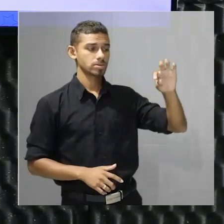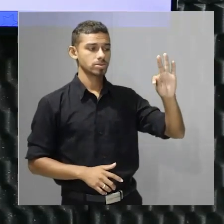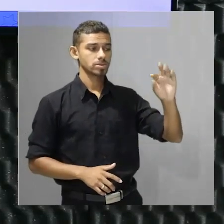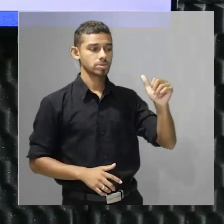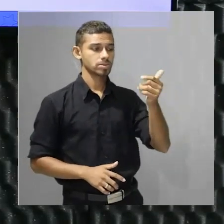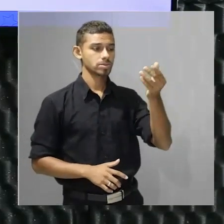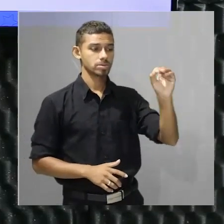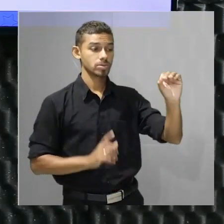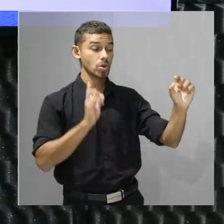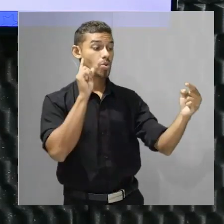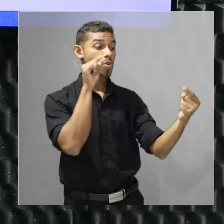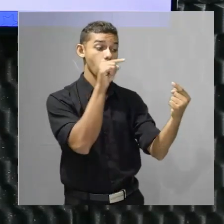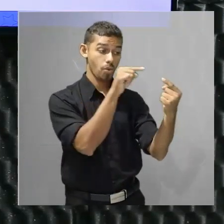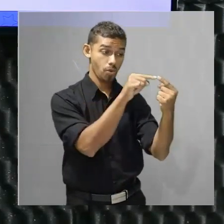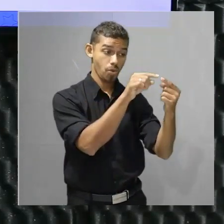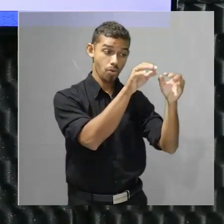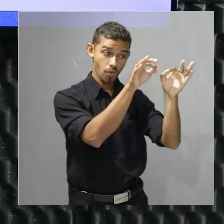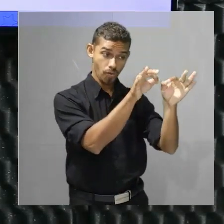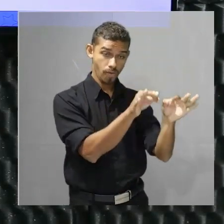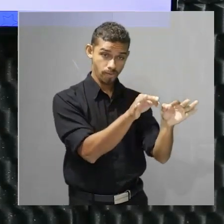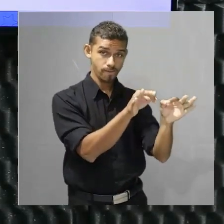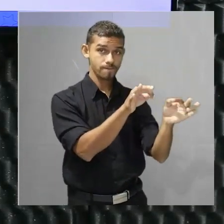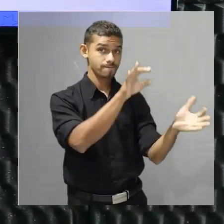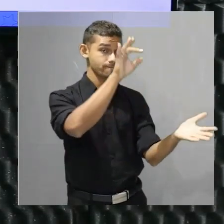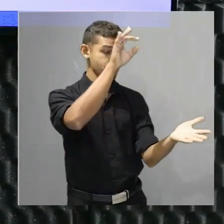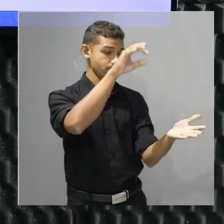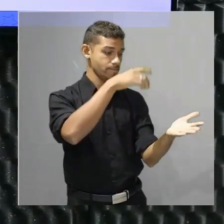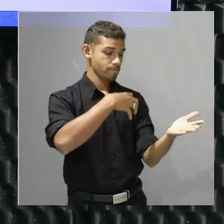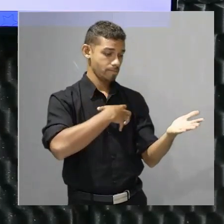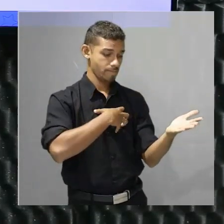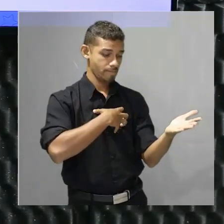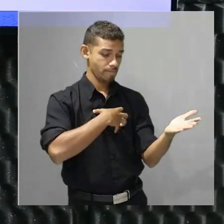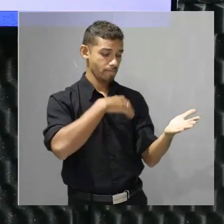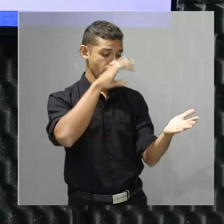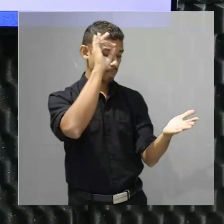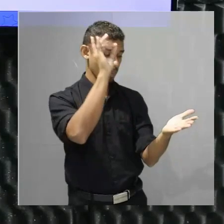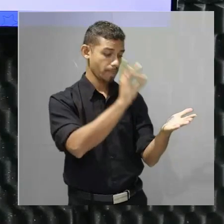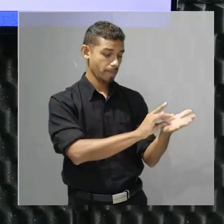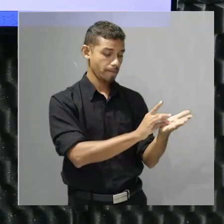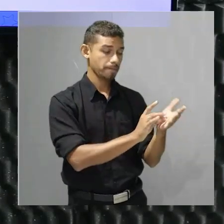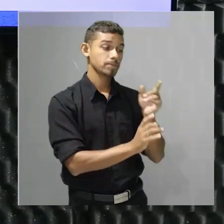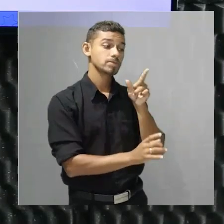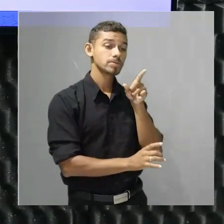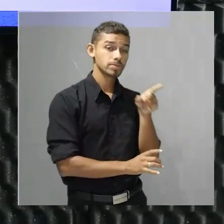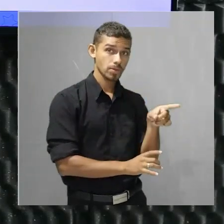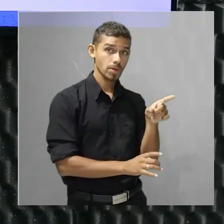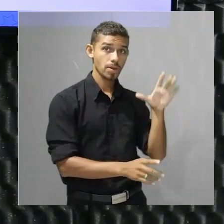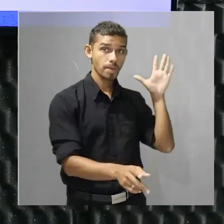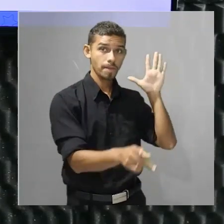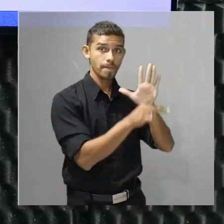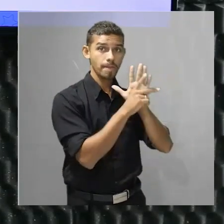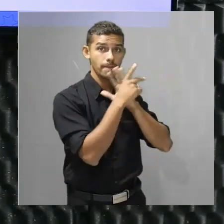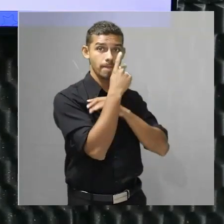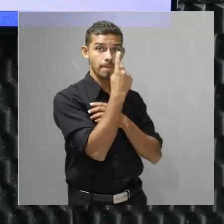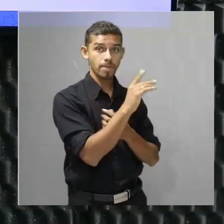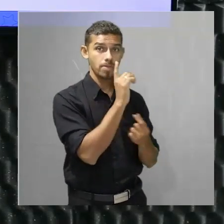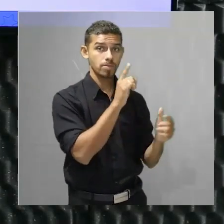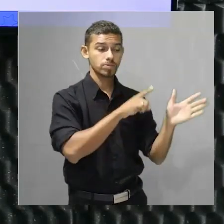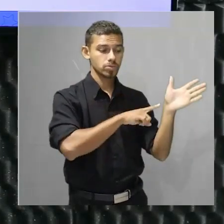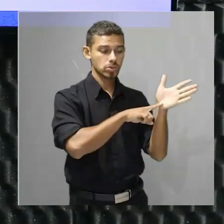justamente o recurso que você vai utilizar na sua redação uma linguagem própria com